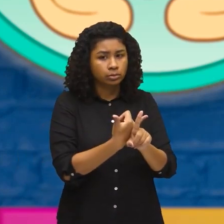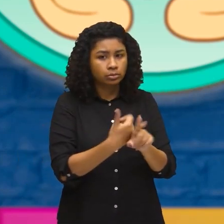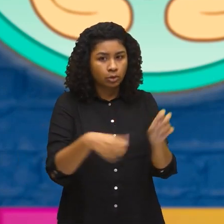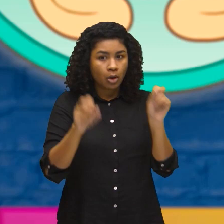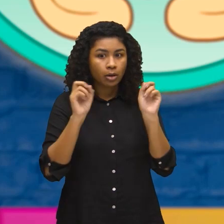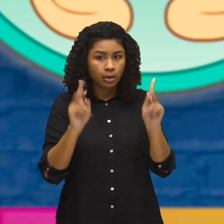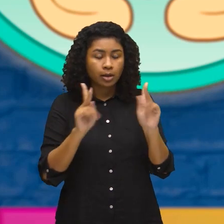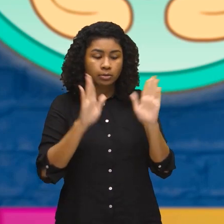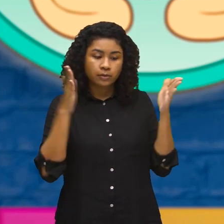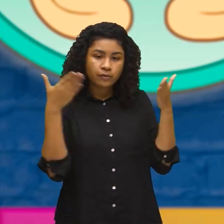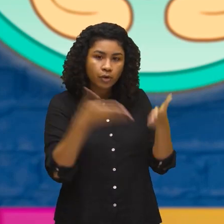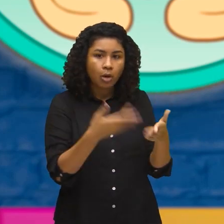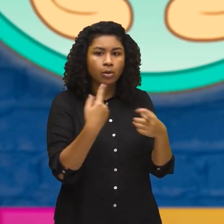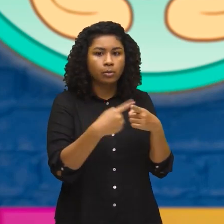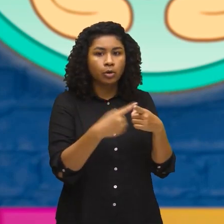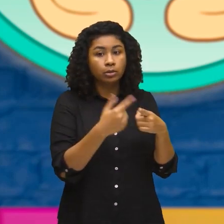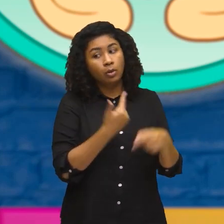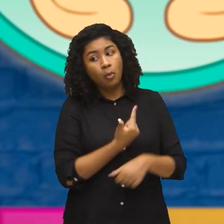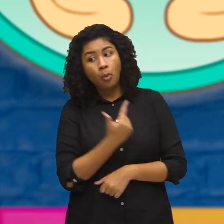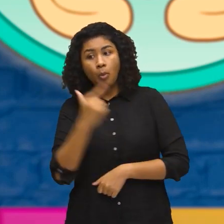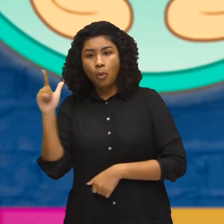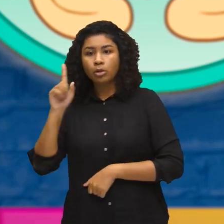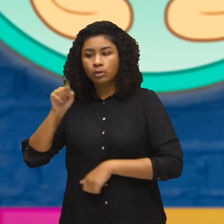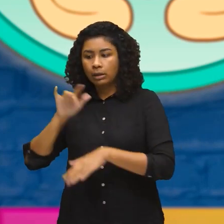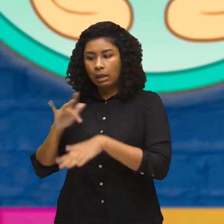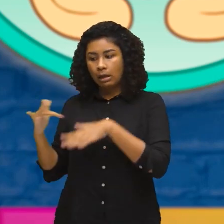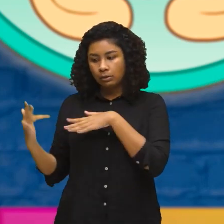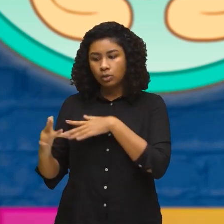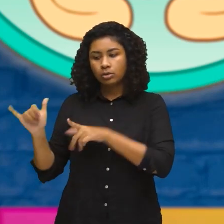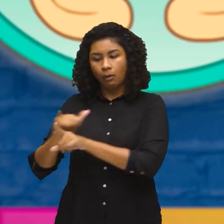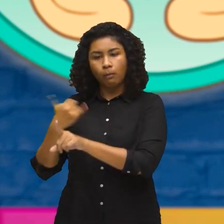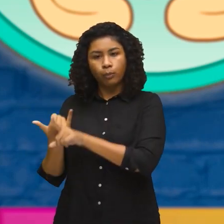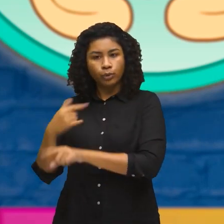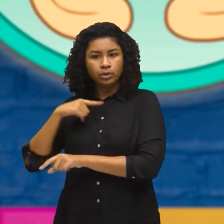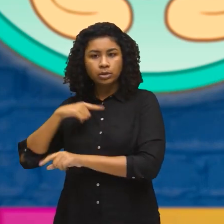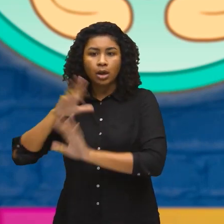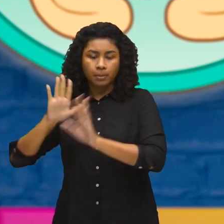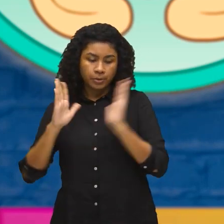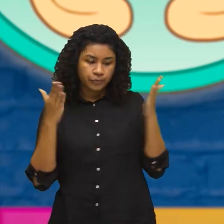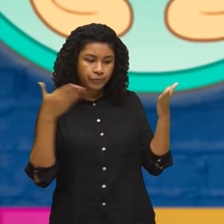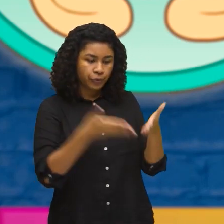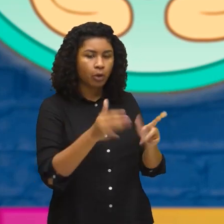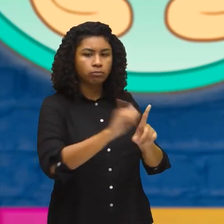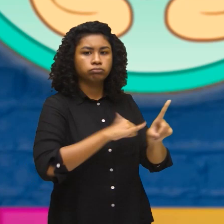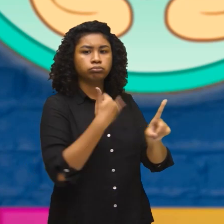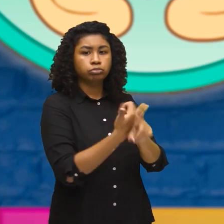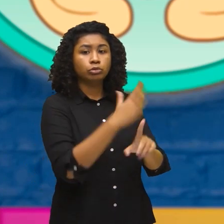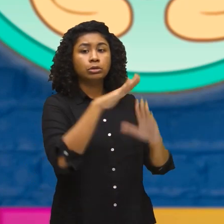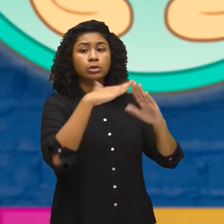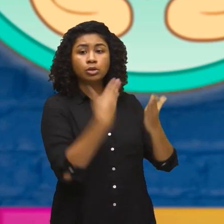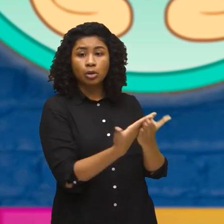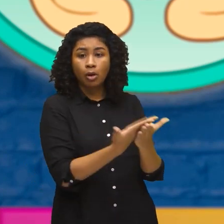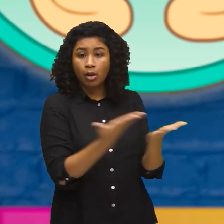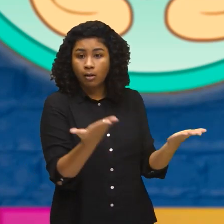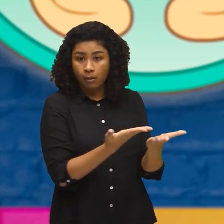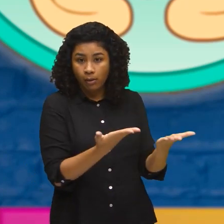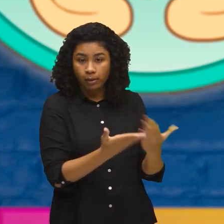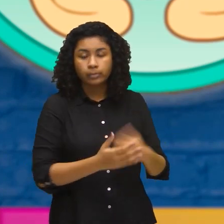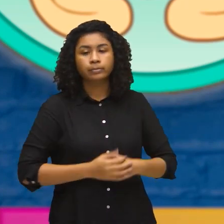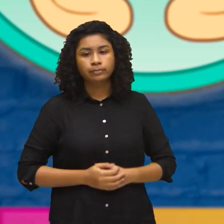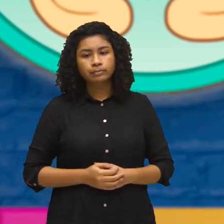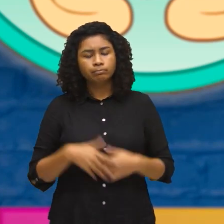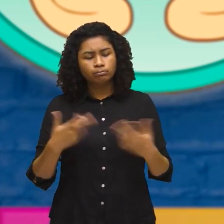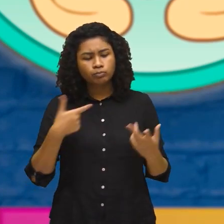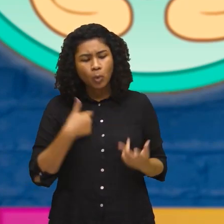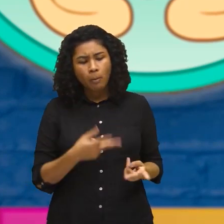que é uma questão de rede social, tá bom? Então, bora lá. Quando eu observo o meu